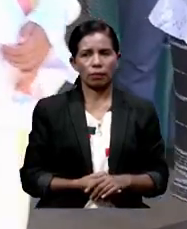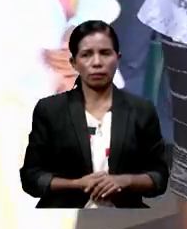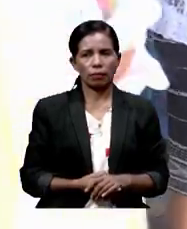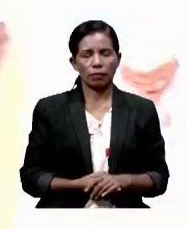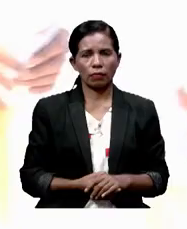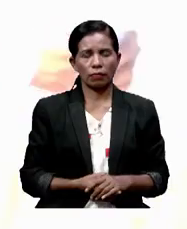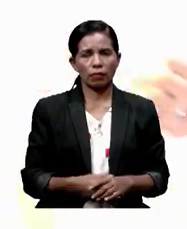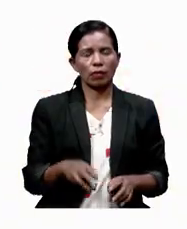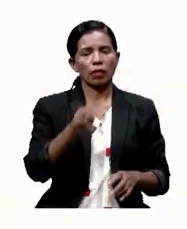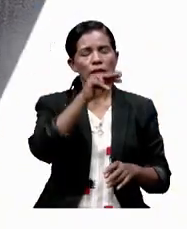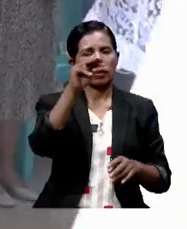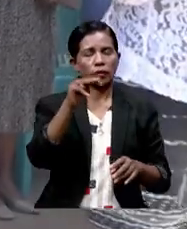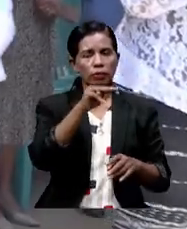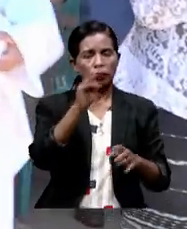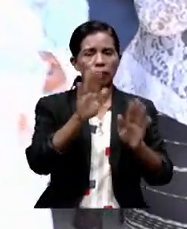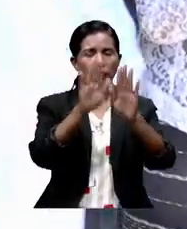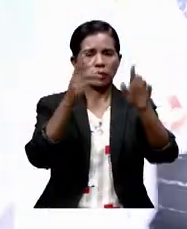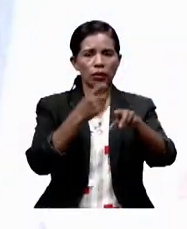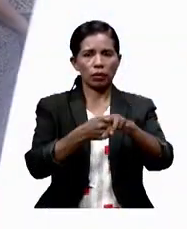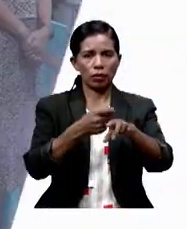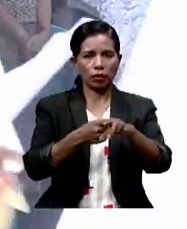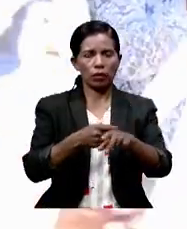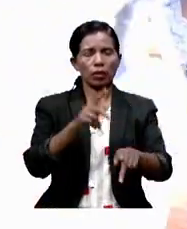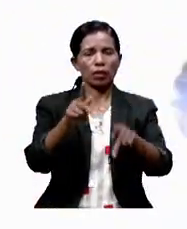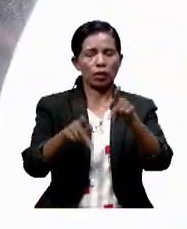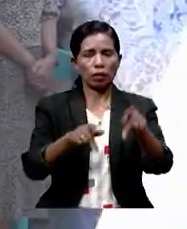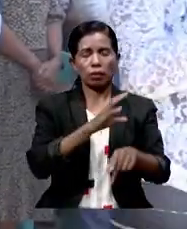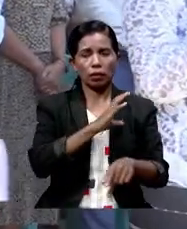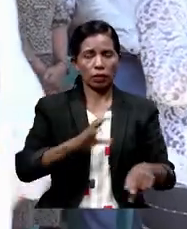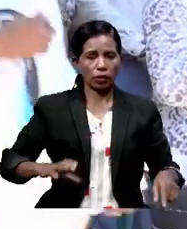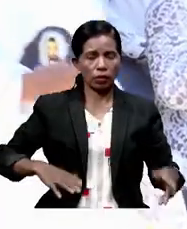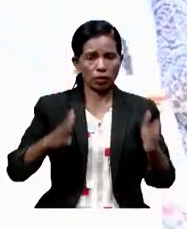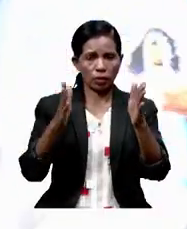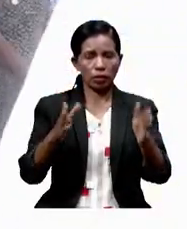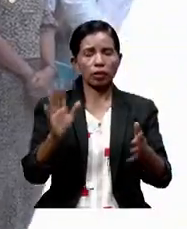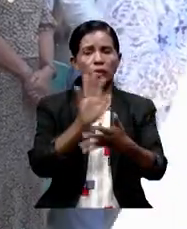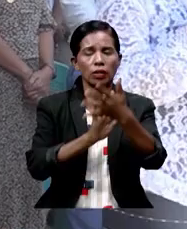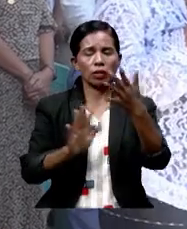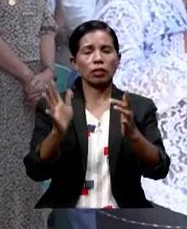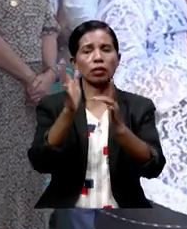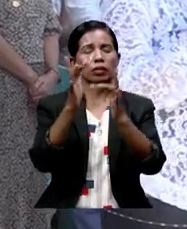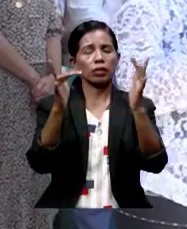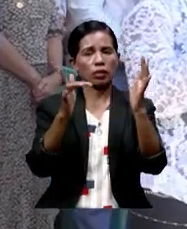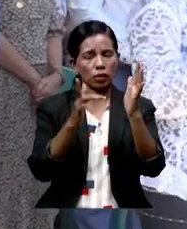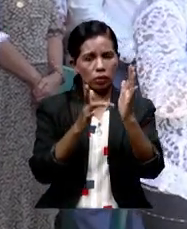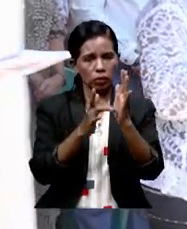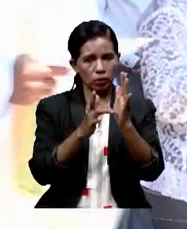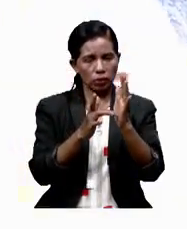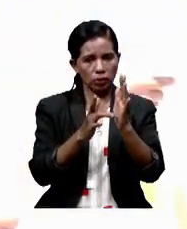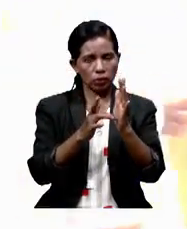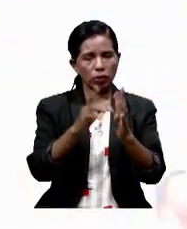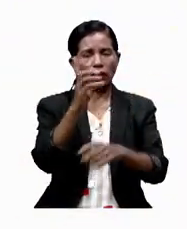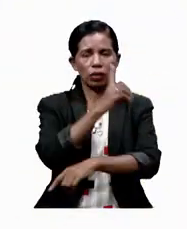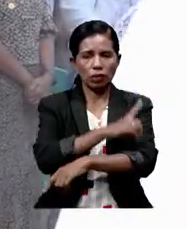E a segundo domingo, o tempo Páscoa, Serrana Católica Sira celebra a festa de Jesus Misericordioso e a